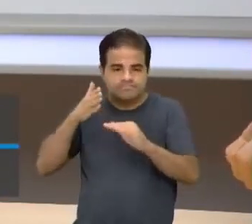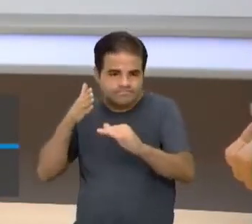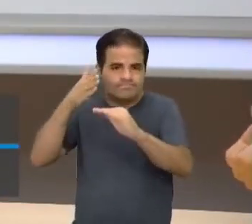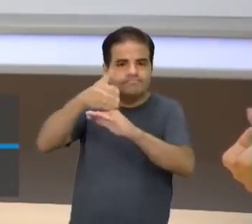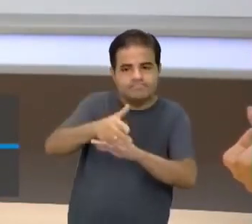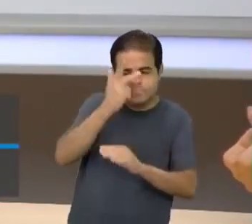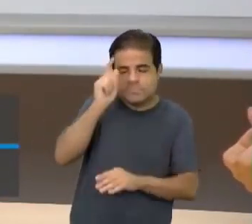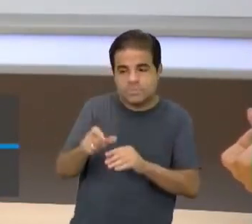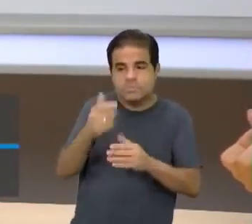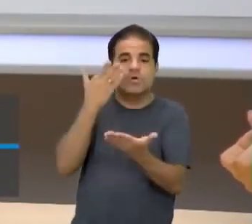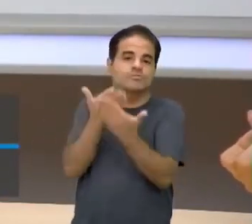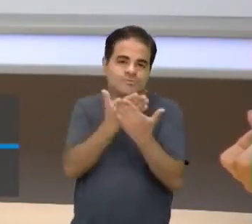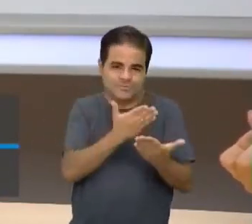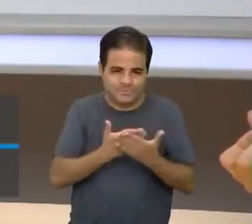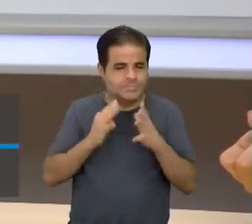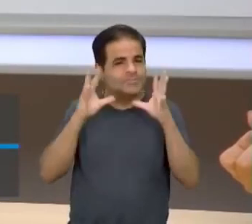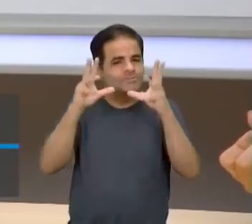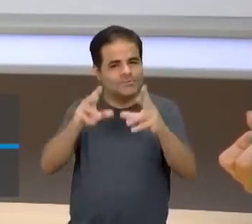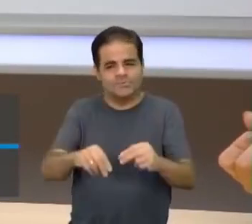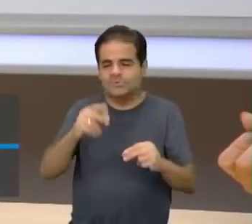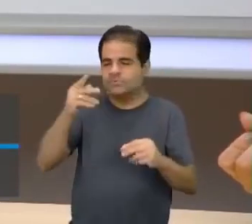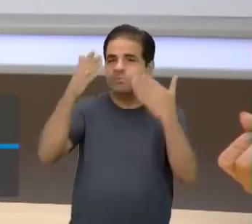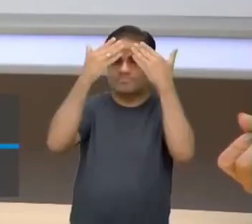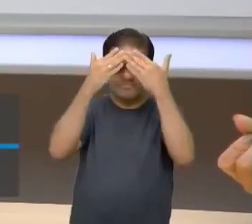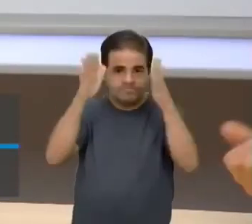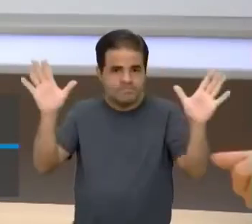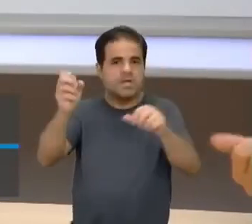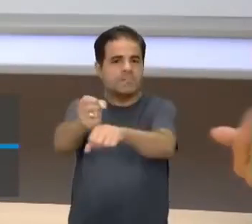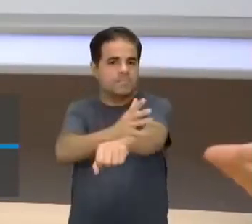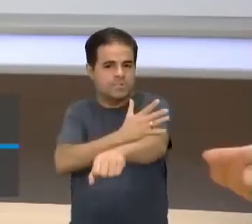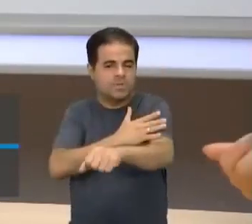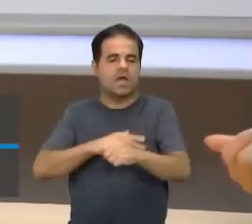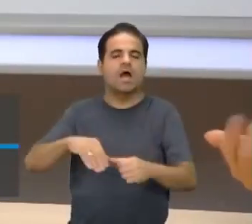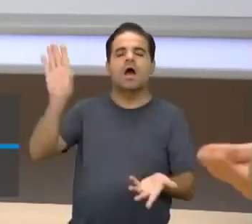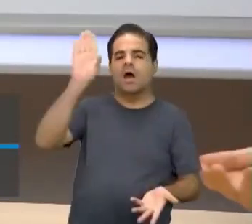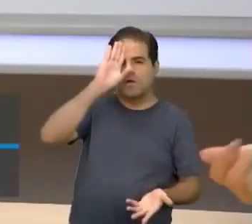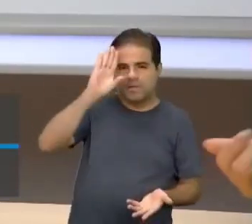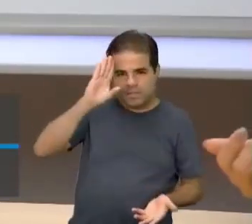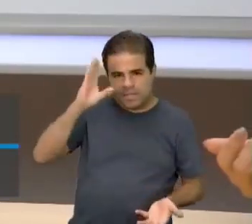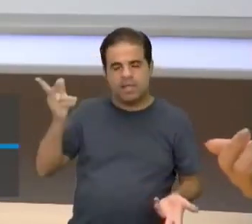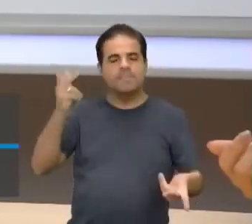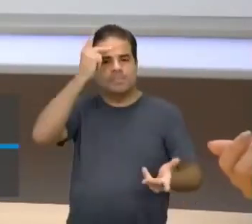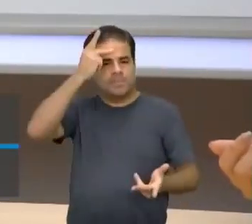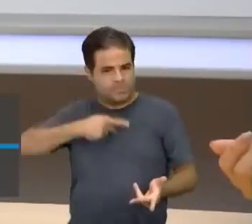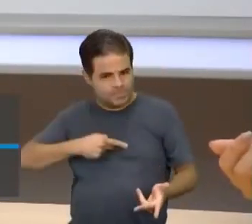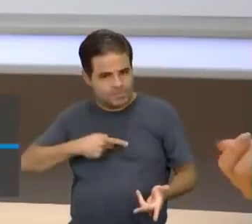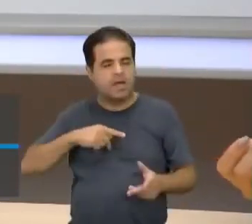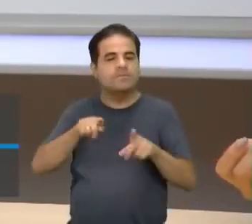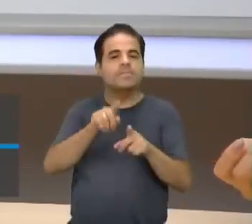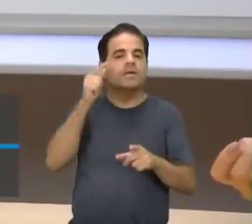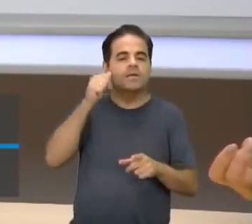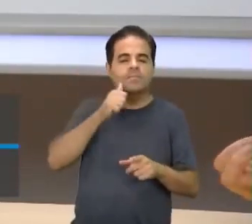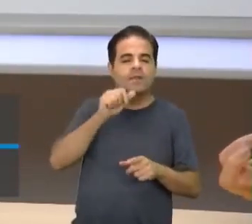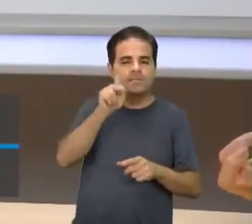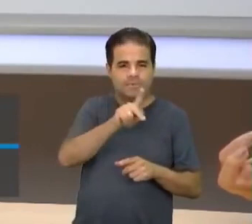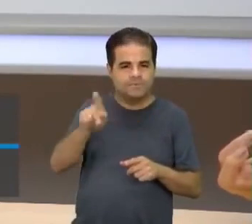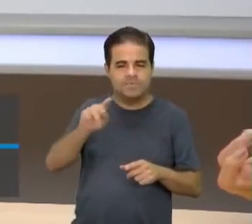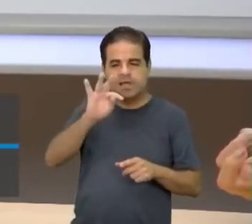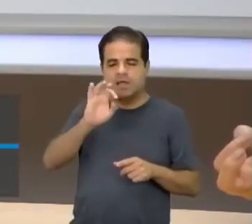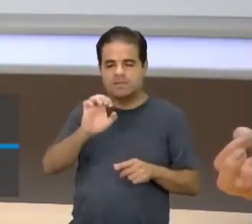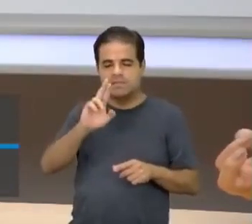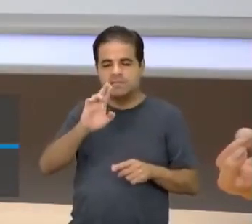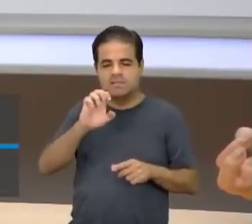os estudantes em todas as suas dimensões, emocional, acadêmica, pessoal. Professora Teresa diz